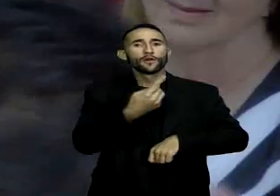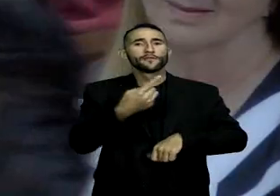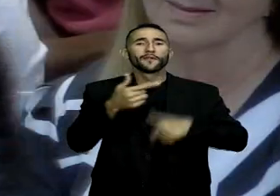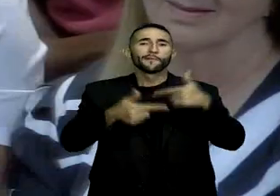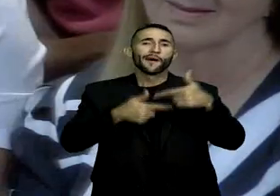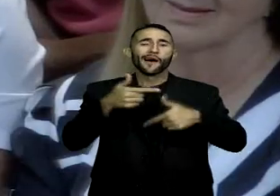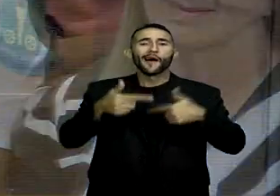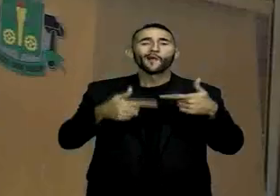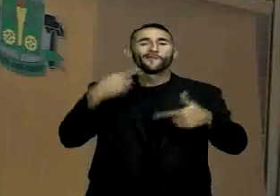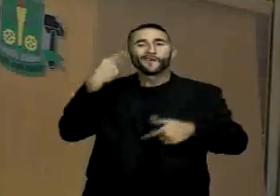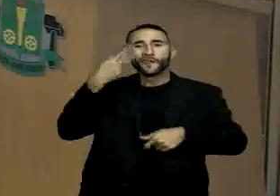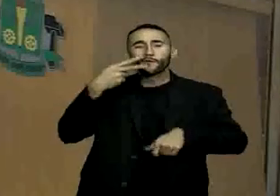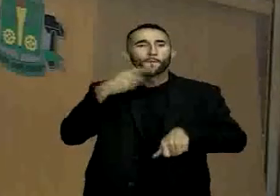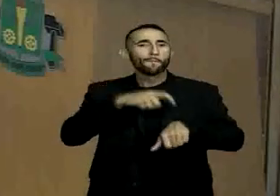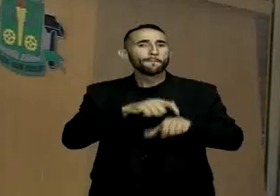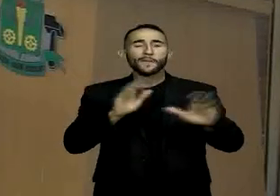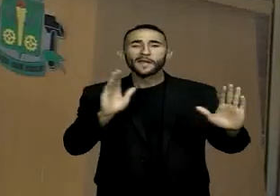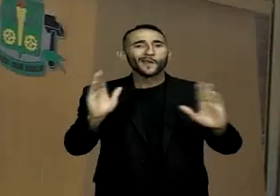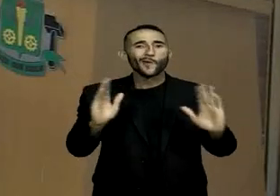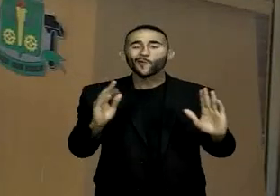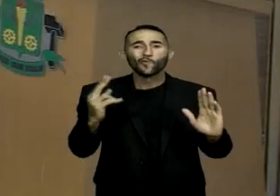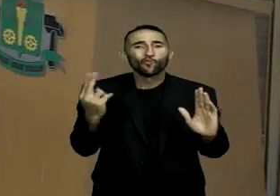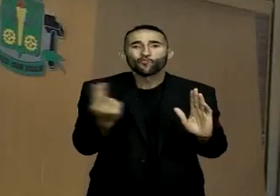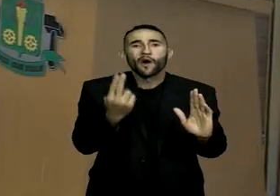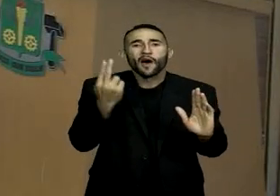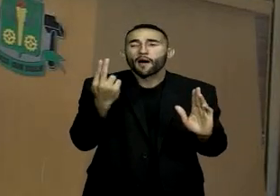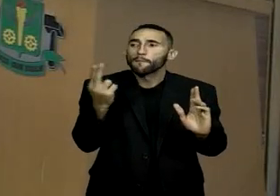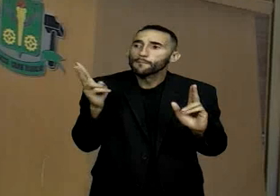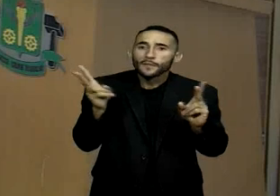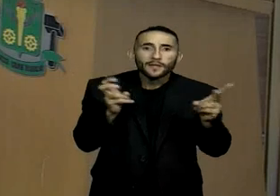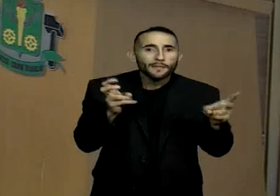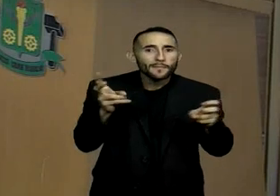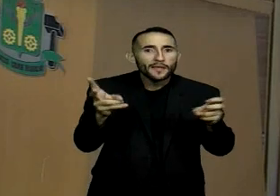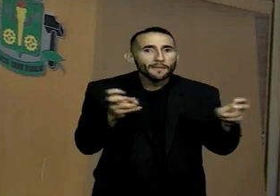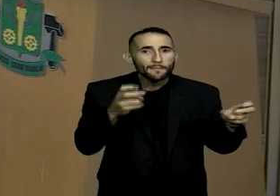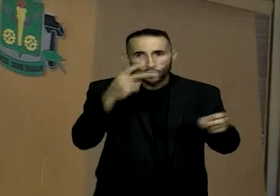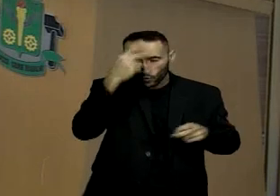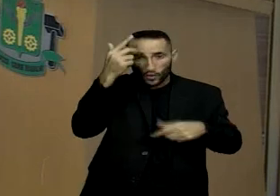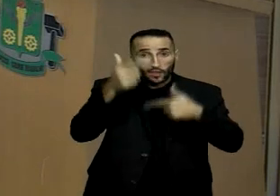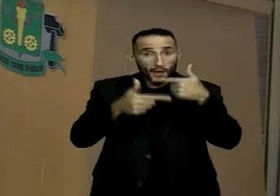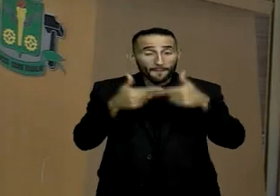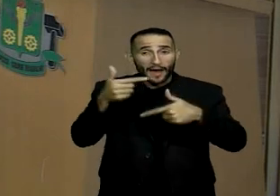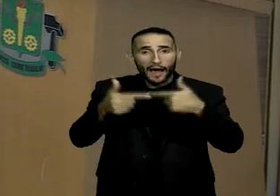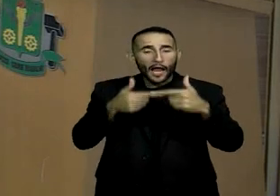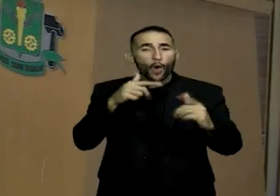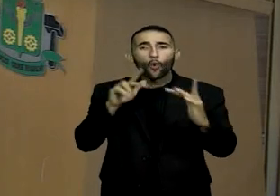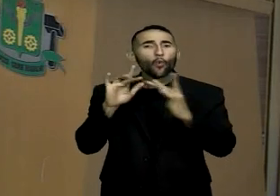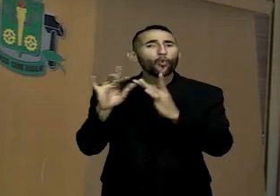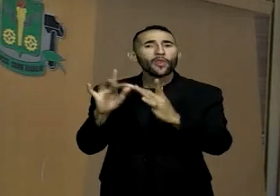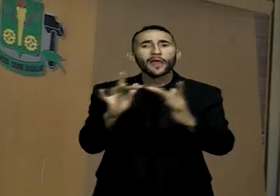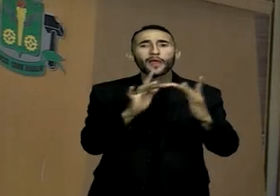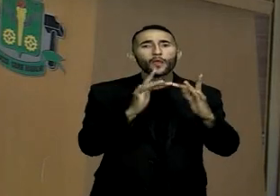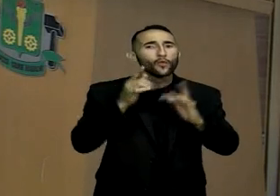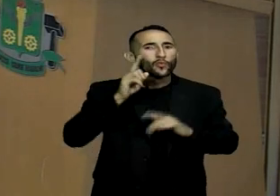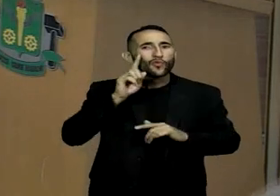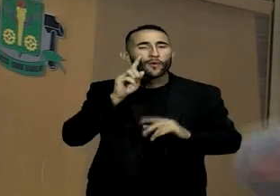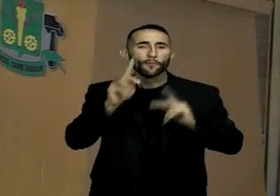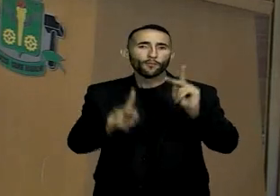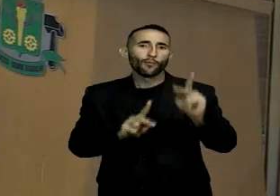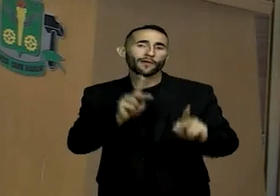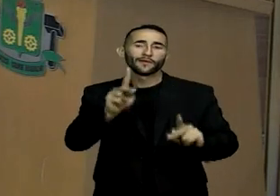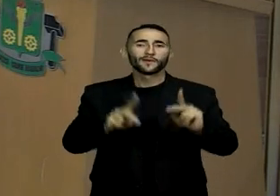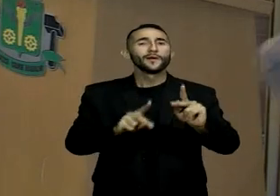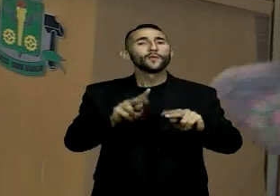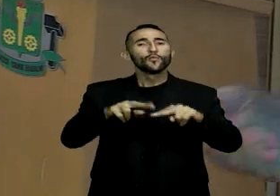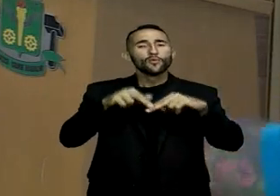gente, Ju, não consegue enxergar aquelas pessoas que estão na ponta ajudando a nossa